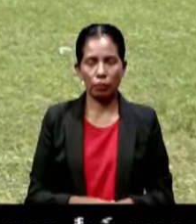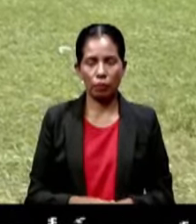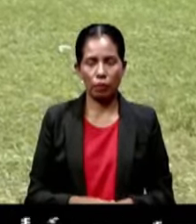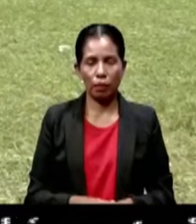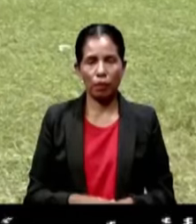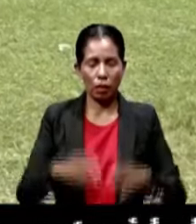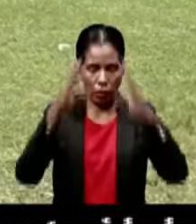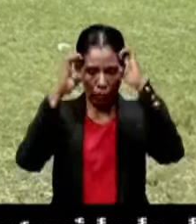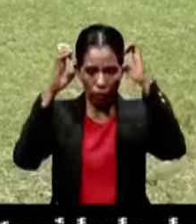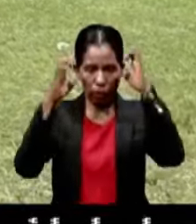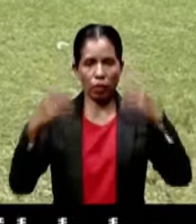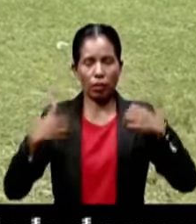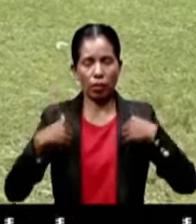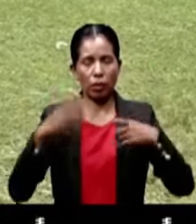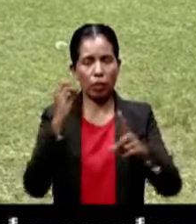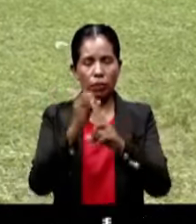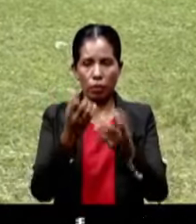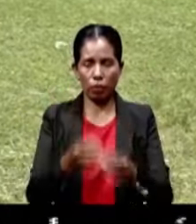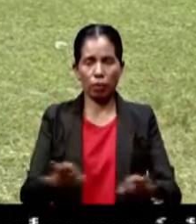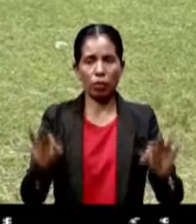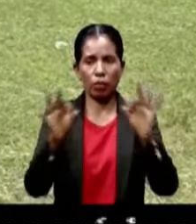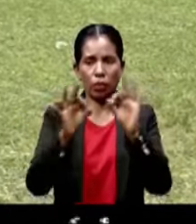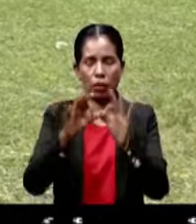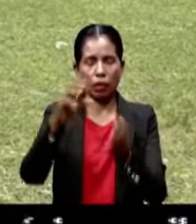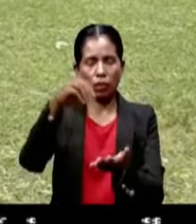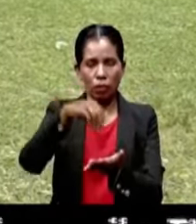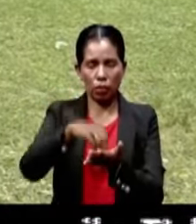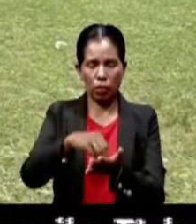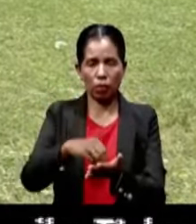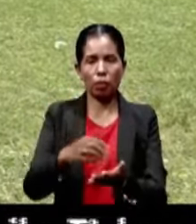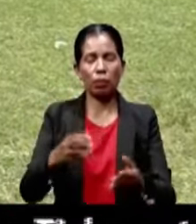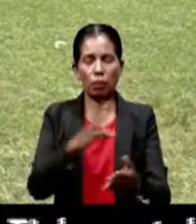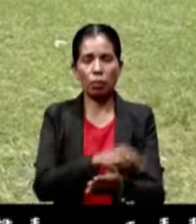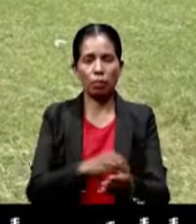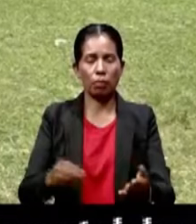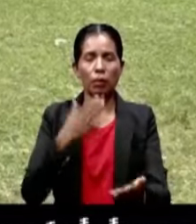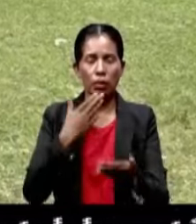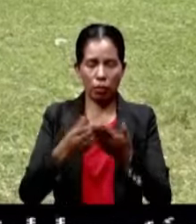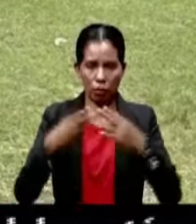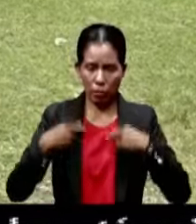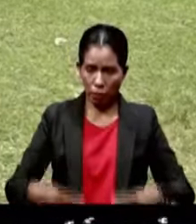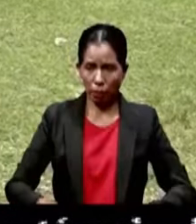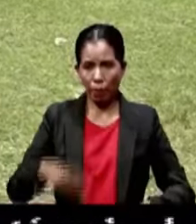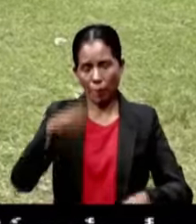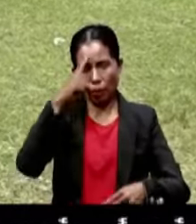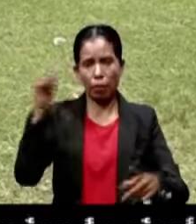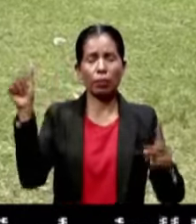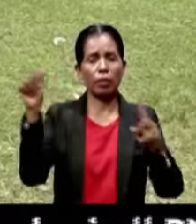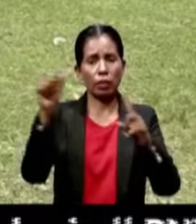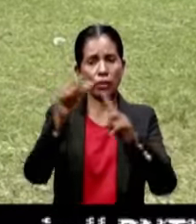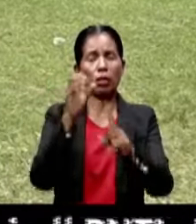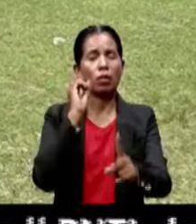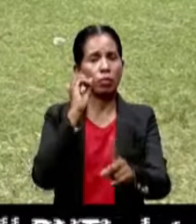Geralmente, a educação é o meu objetivo principal, mas tu cria qualidade humana. Também, a tua atinge o